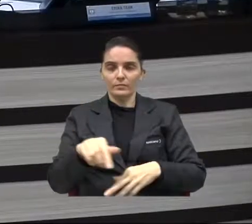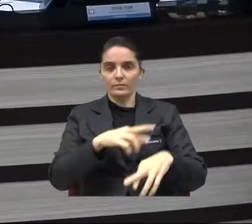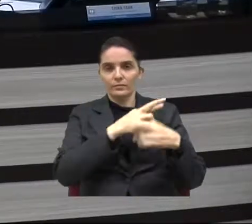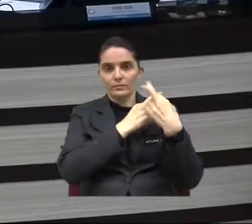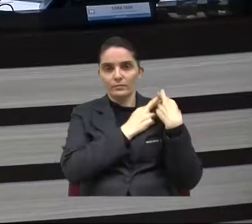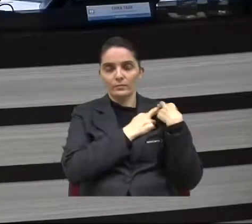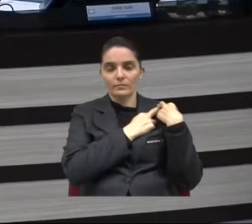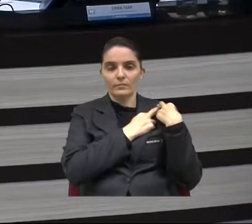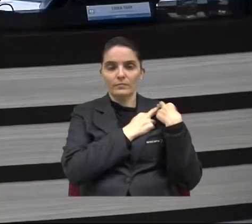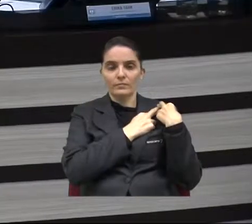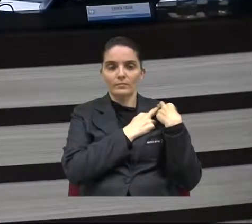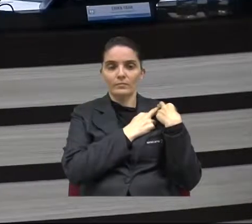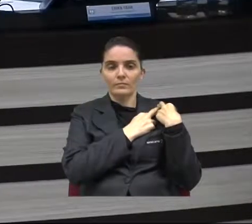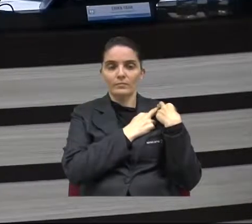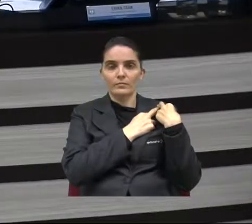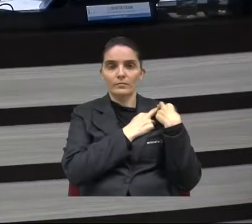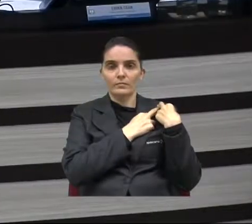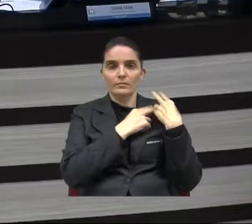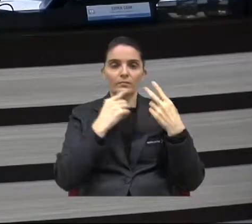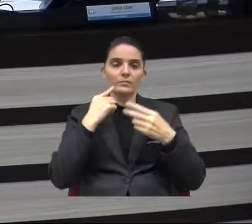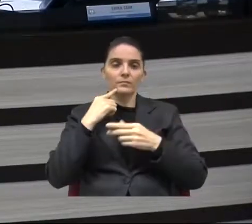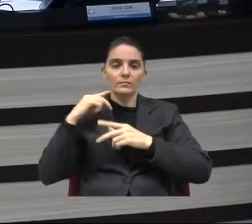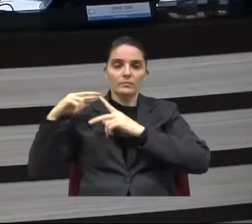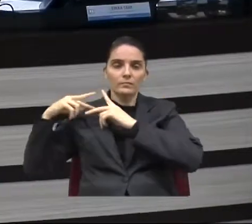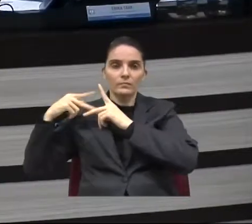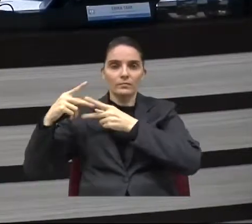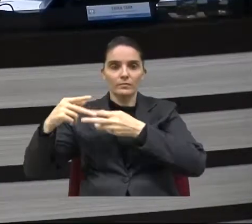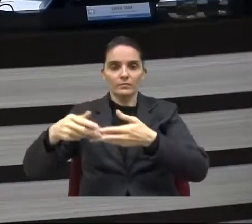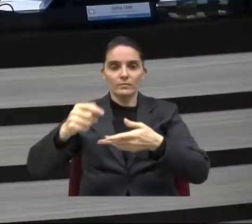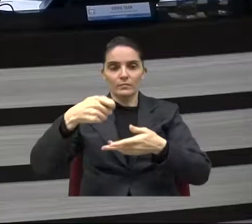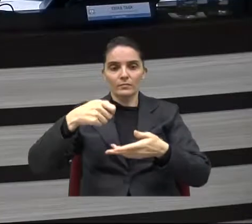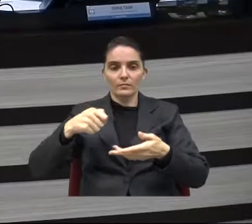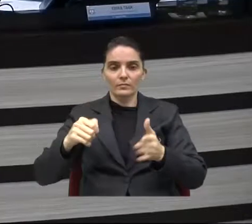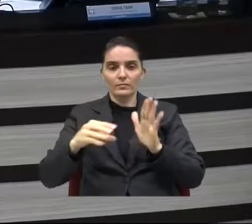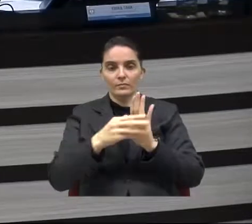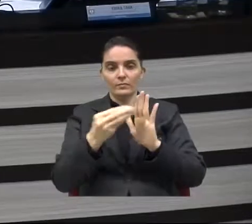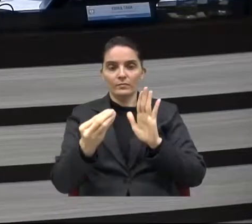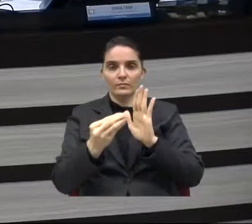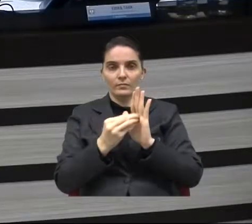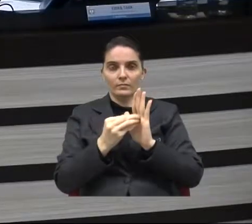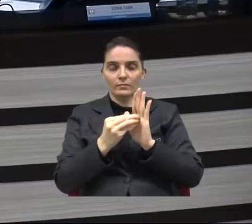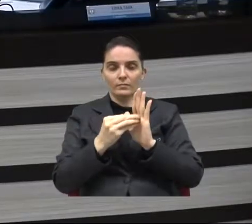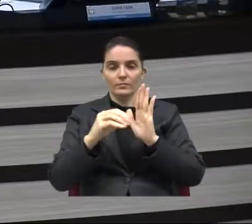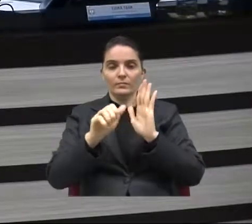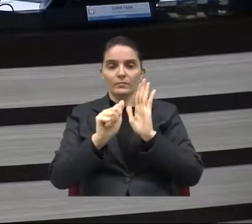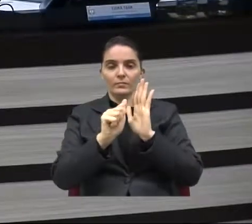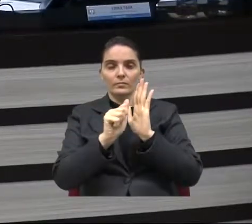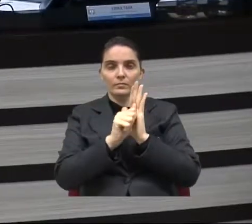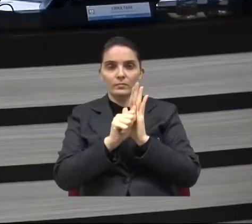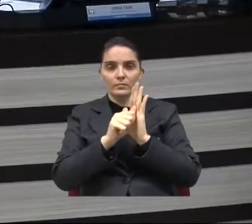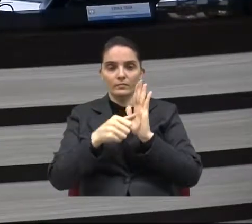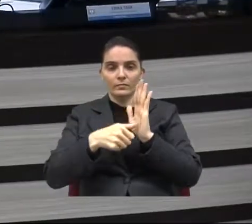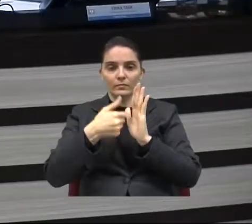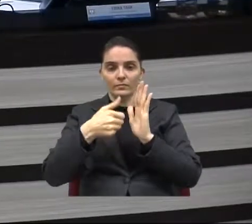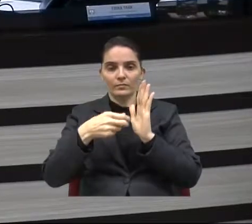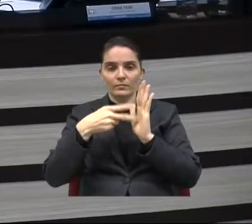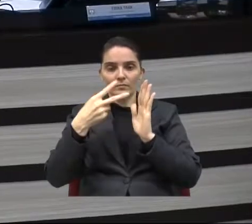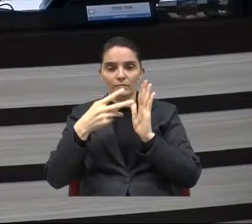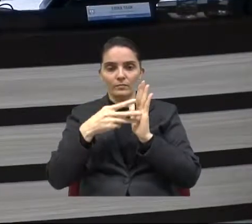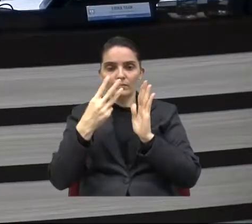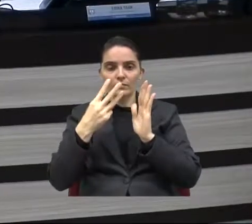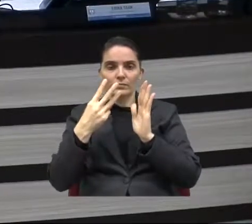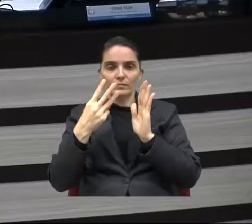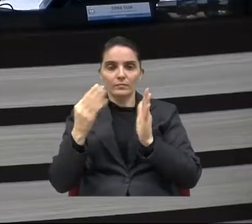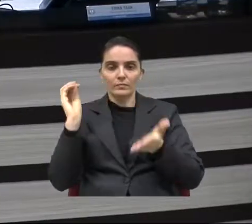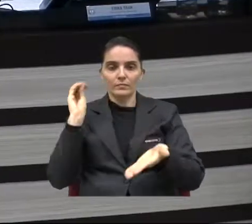316/2017, de autoria do novo vereador Cleiton Aparecido da Silva, que altera a redação da ementa e os artigos 1º,